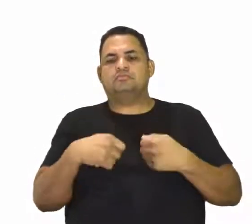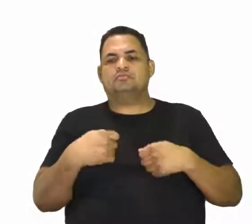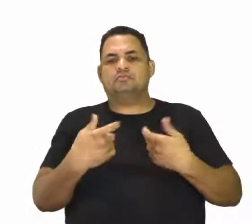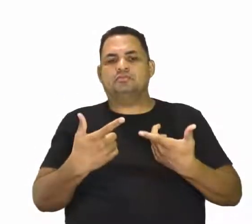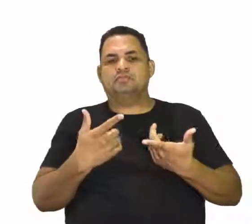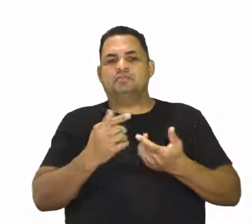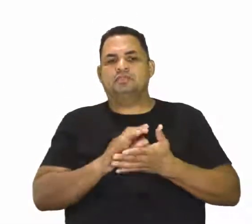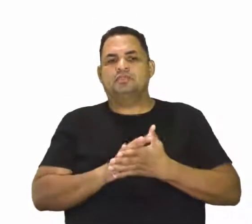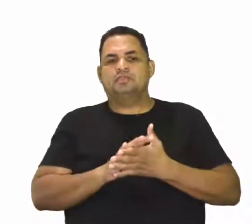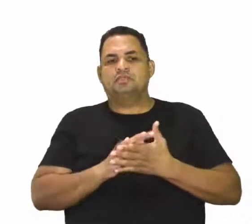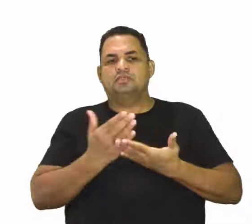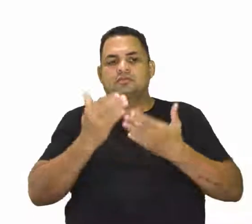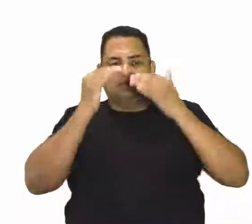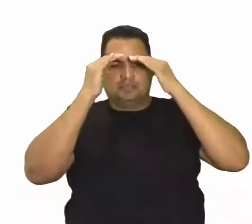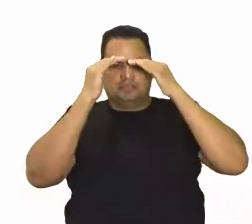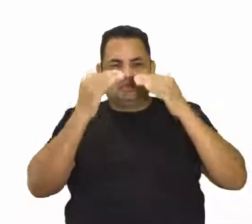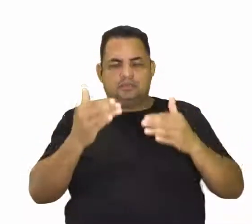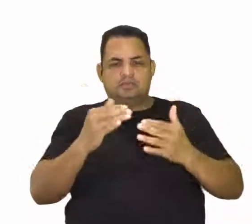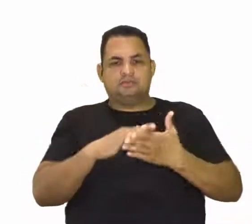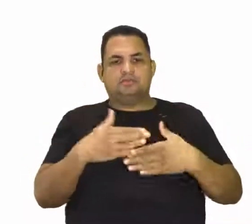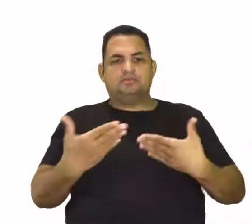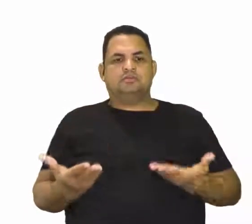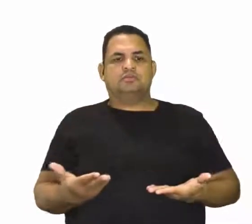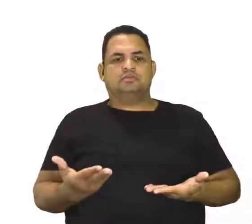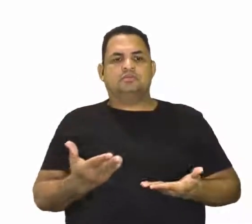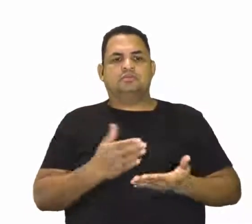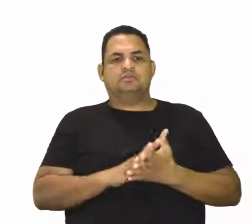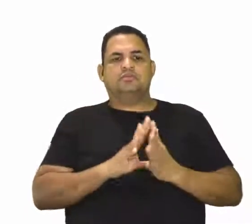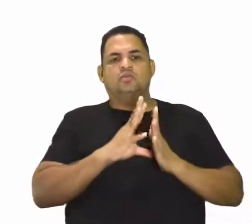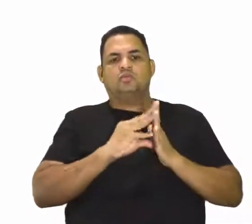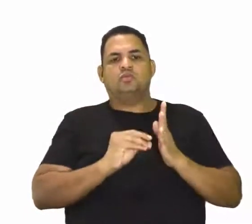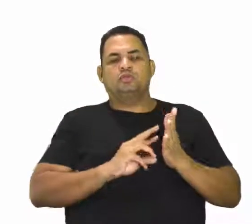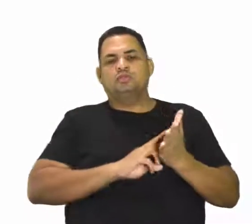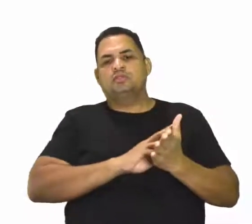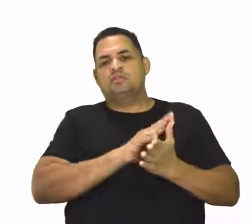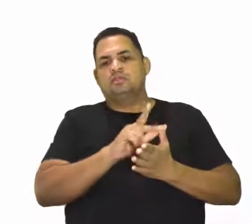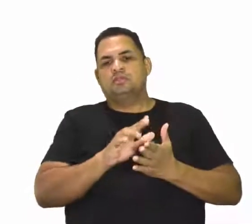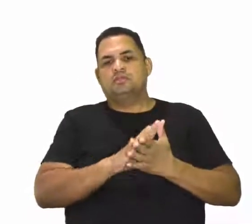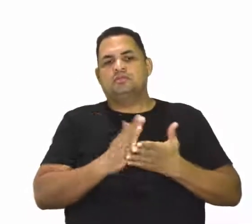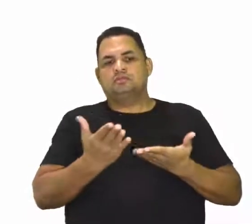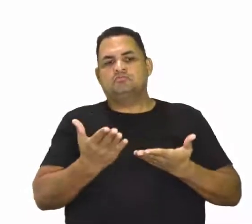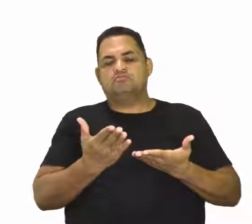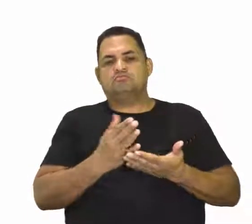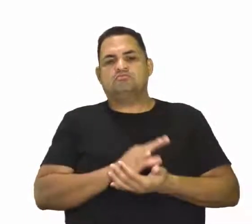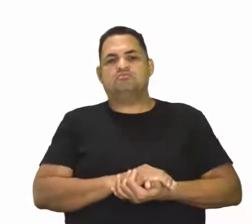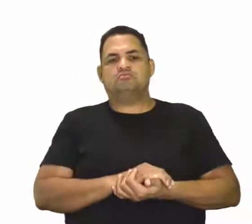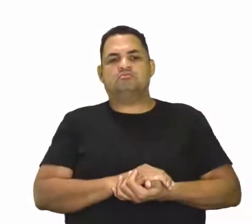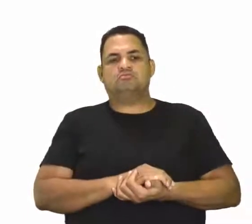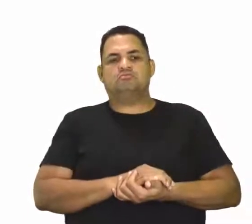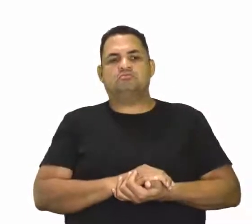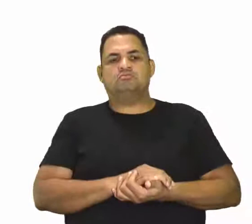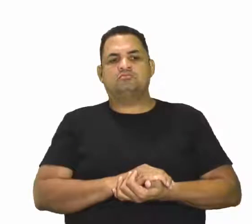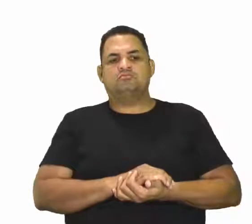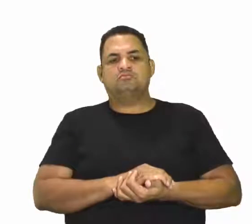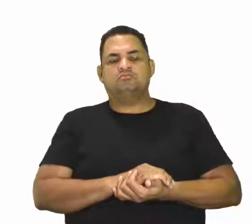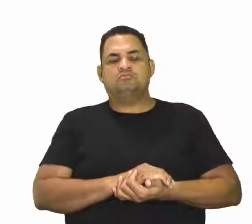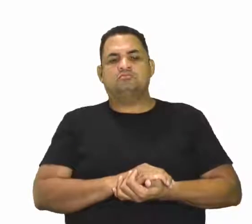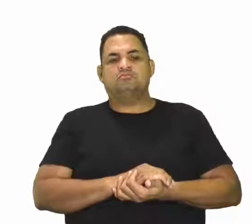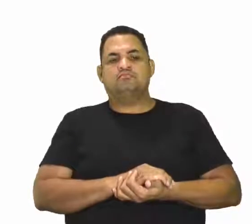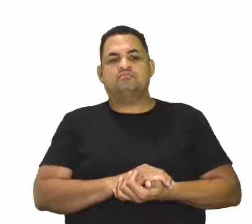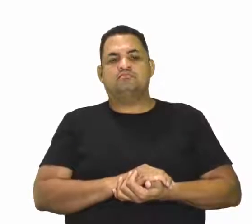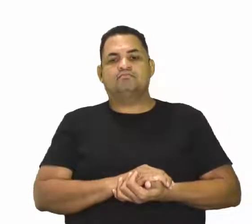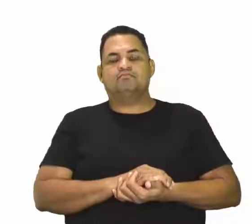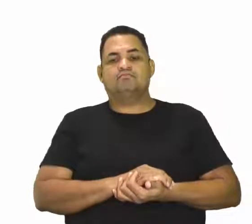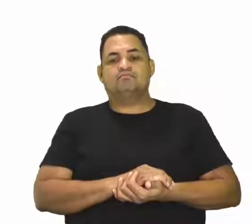considerar. Como modelos são variados, as condições são variadas, temos que